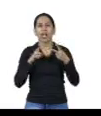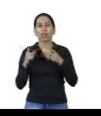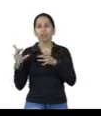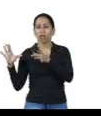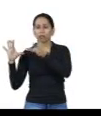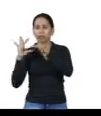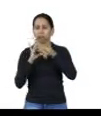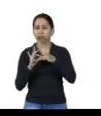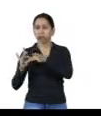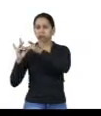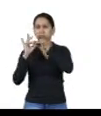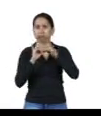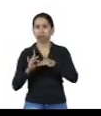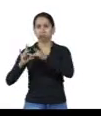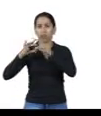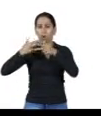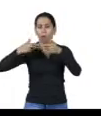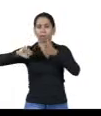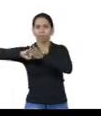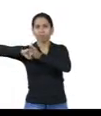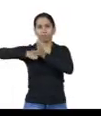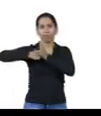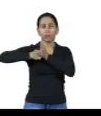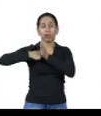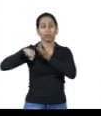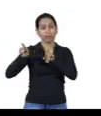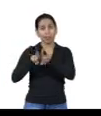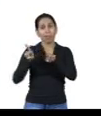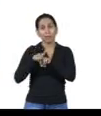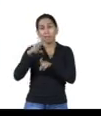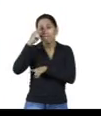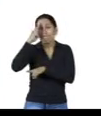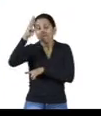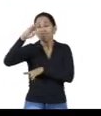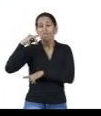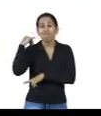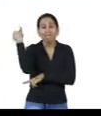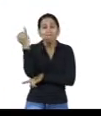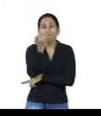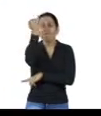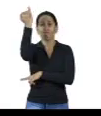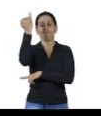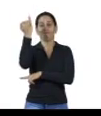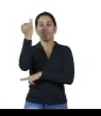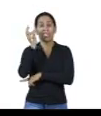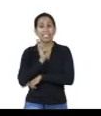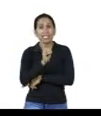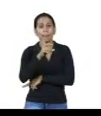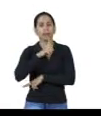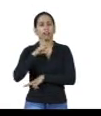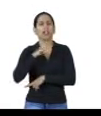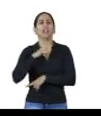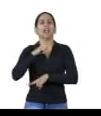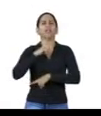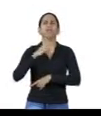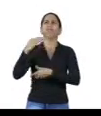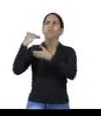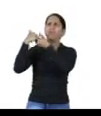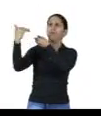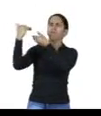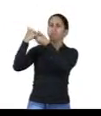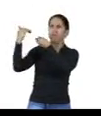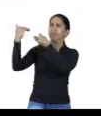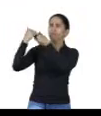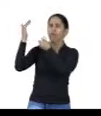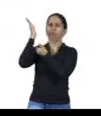dispositivos eletrônicos de intertravamento, e é fundamental nunca removê-los sem orientação e sem auxílio de técnico